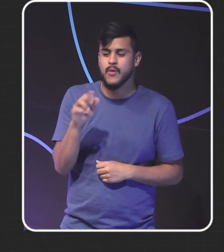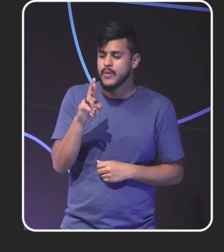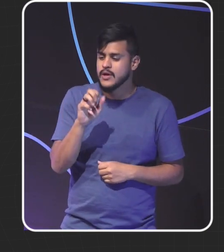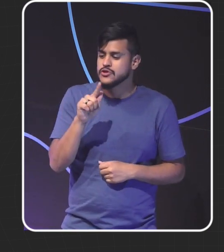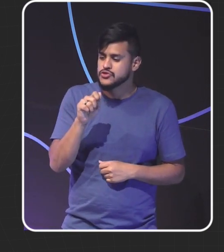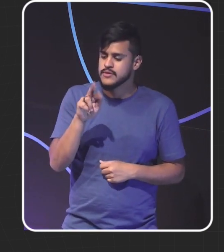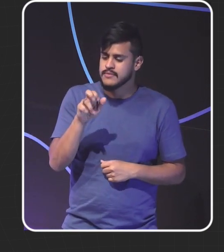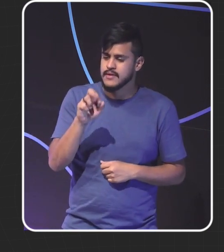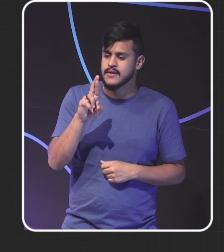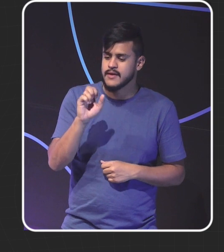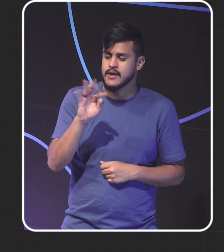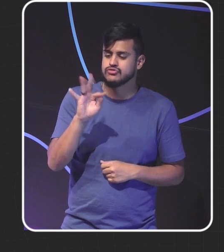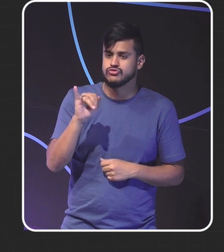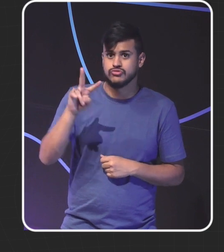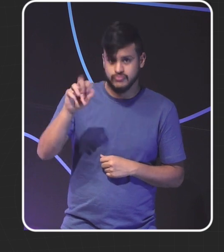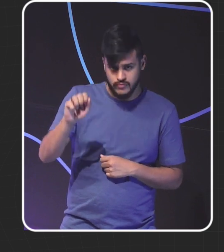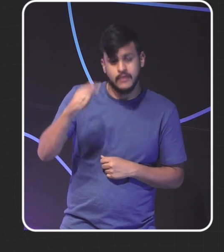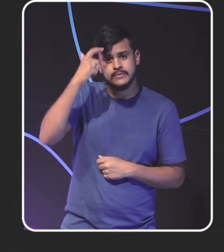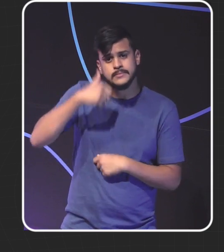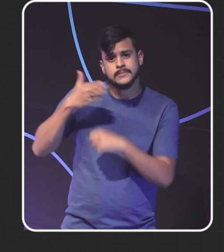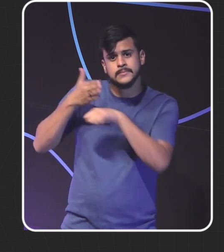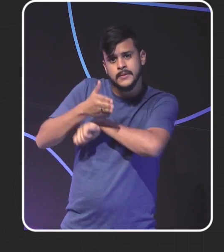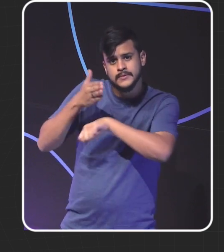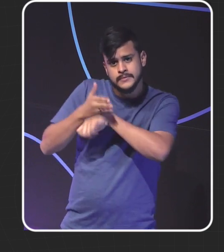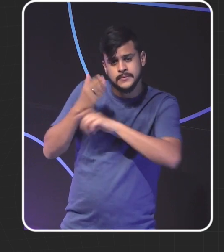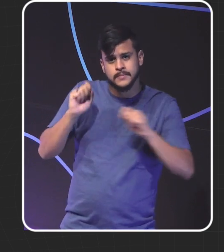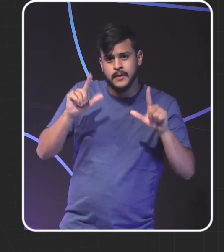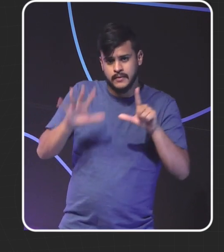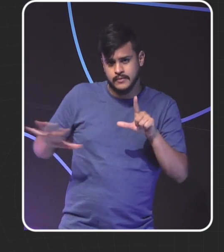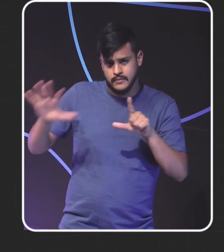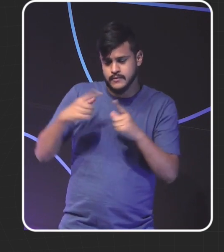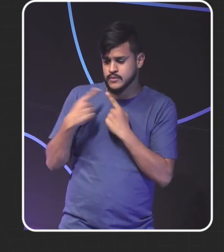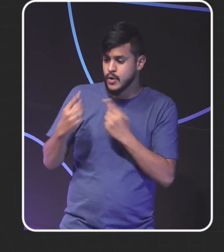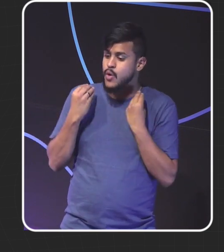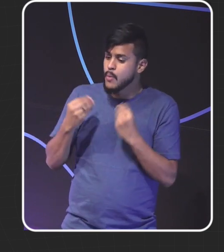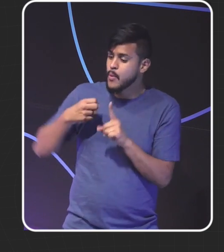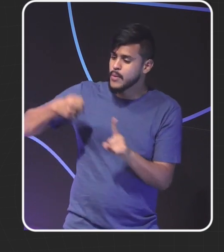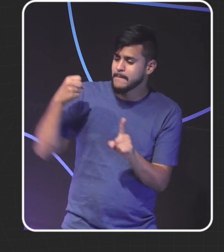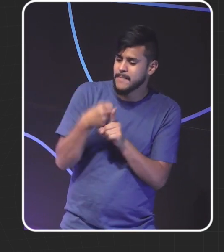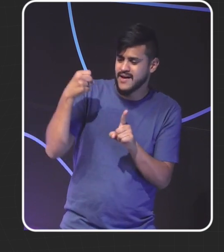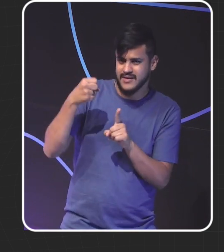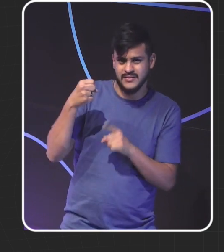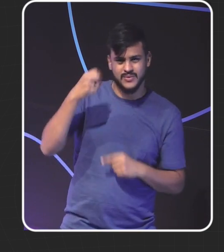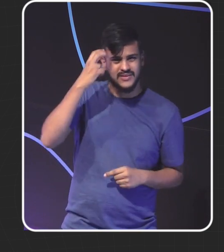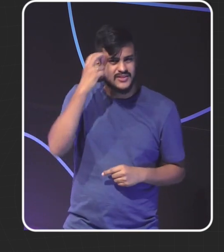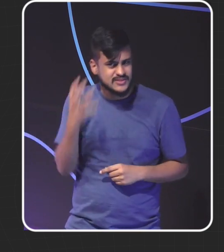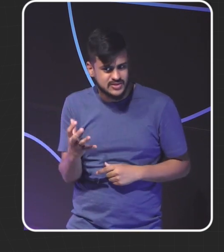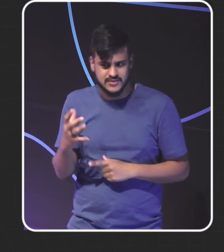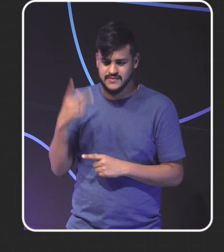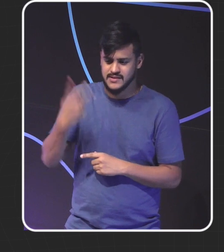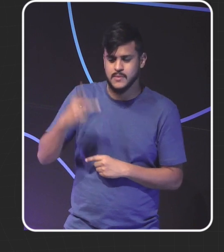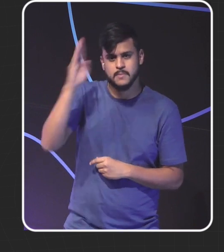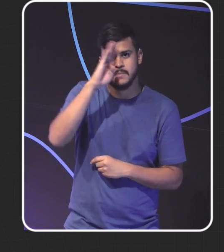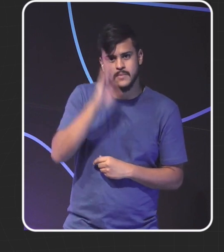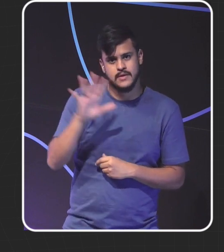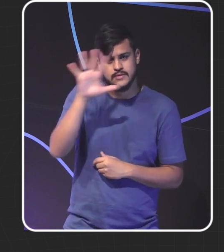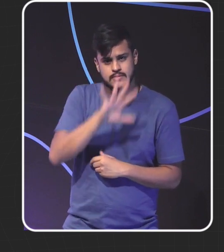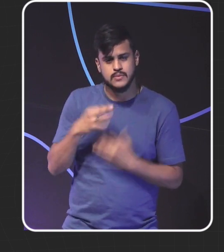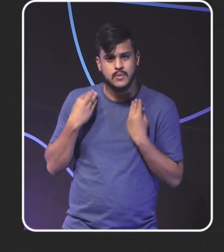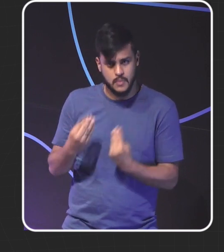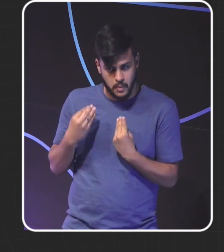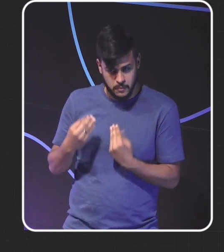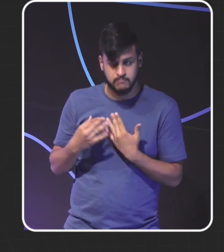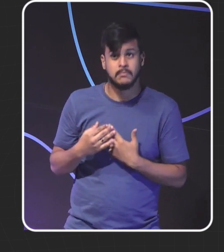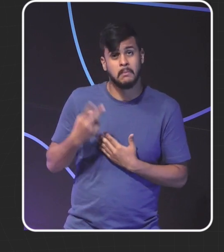um painel chamado Impactos da IA Generativa no Ecossistema da Web no Brasil. E na minha participação,